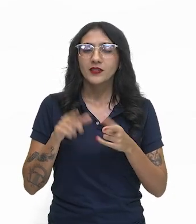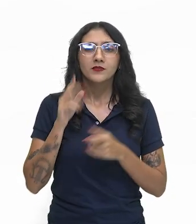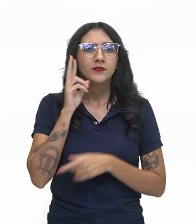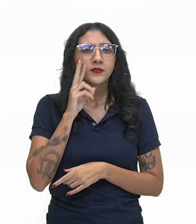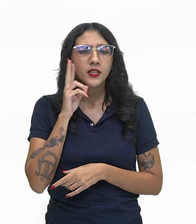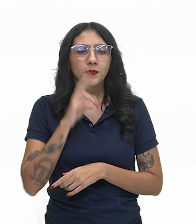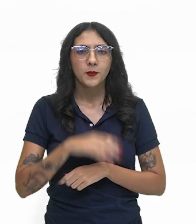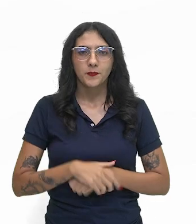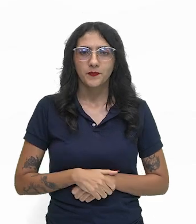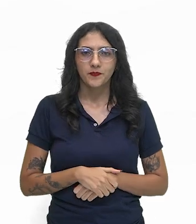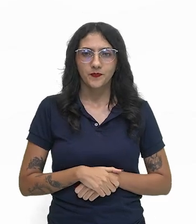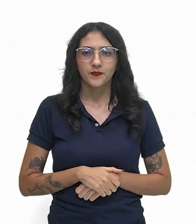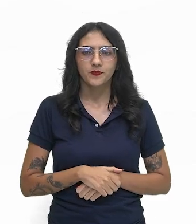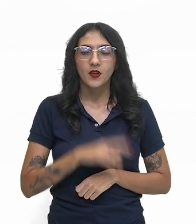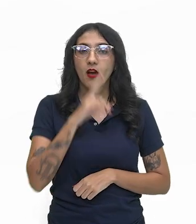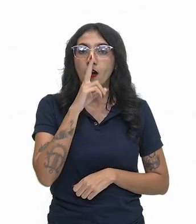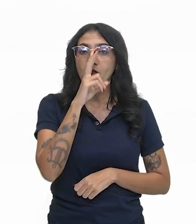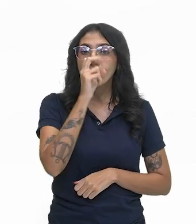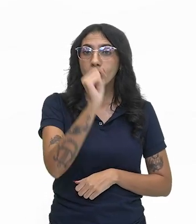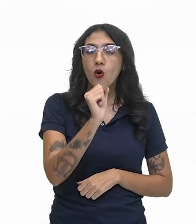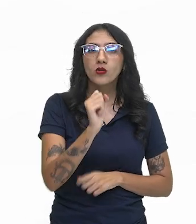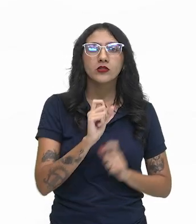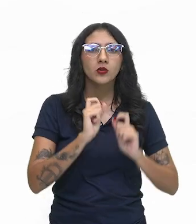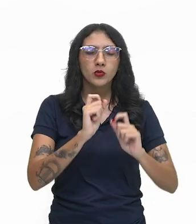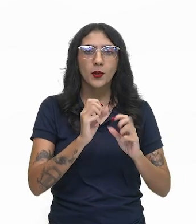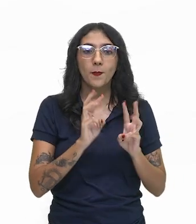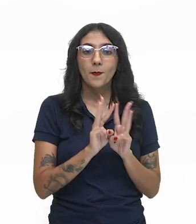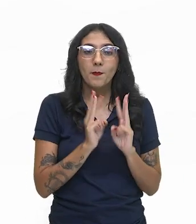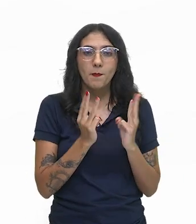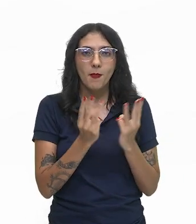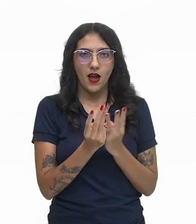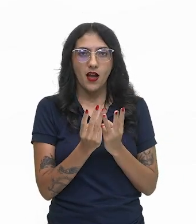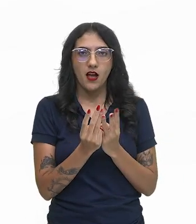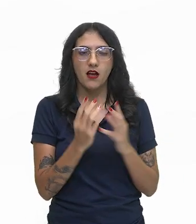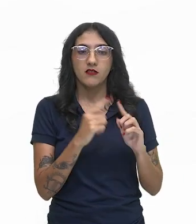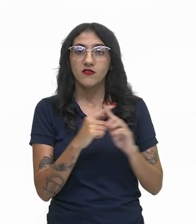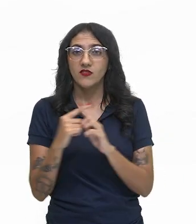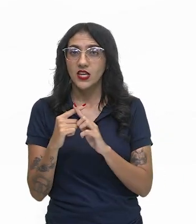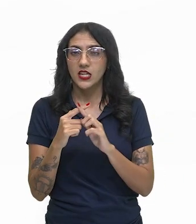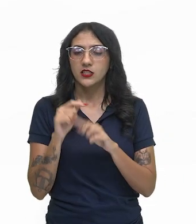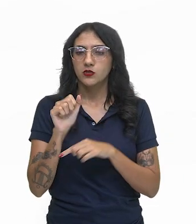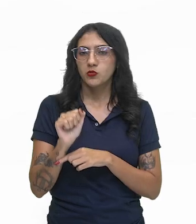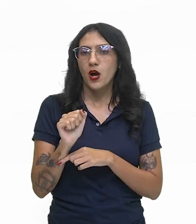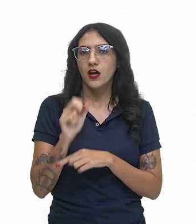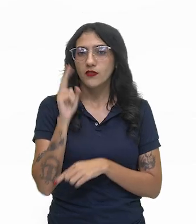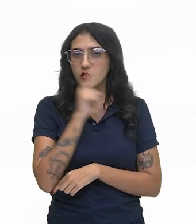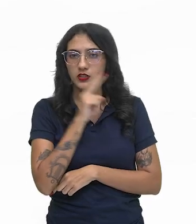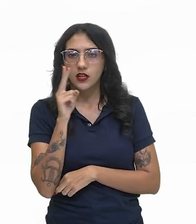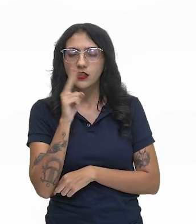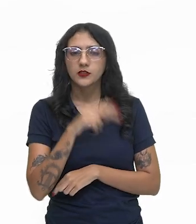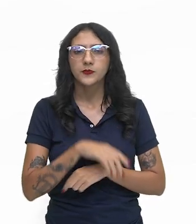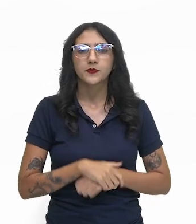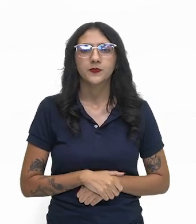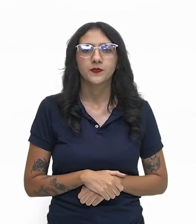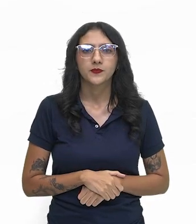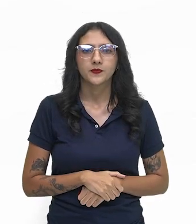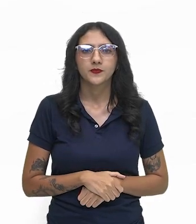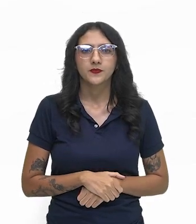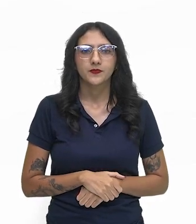lei, força vai ser igual a massa vezes a aceleração. Aí o que temos que fazer? Olha